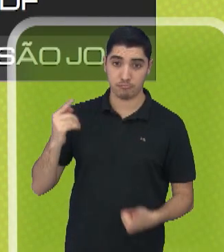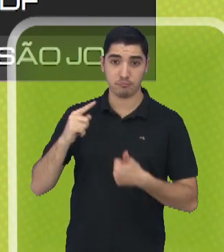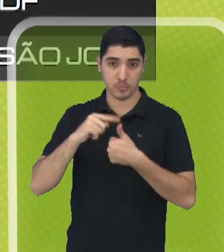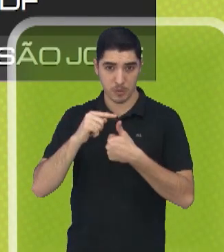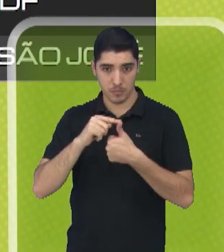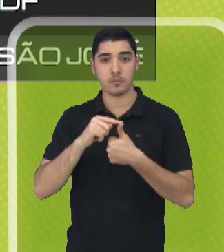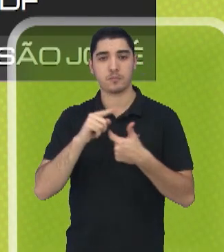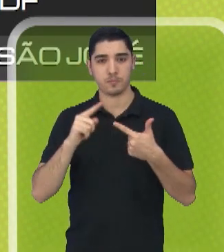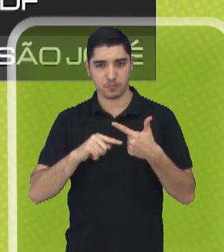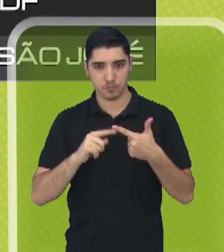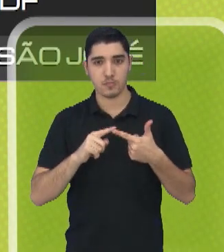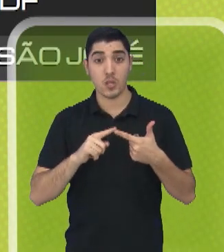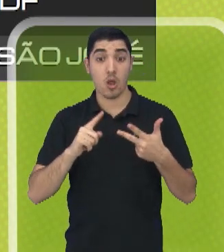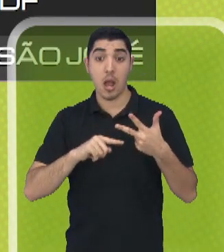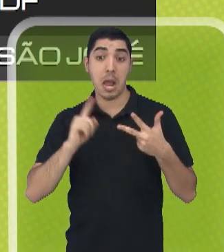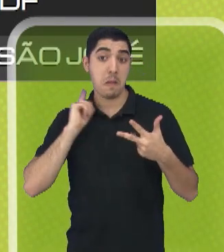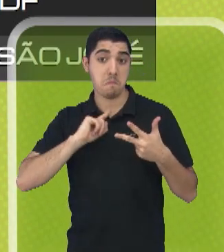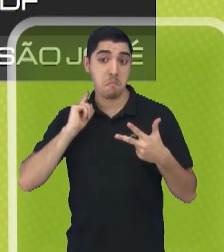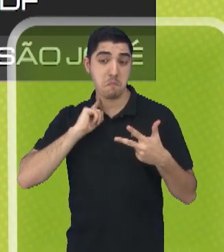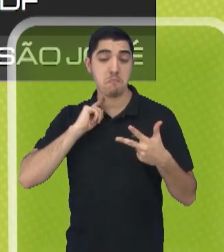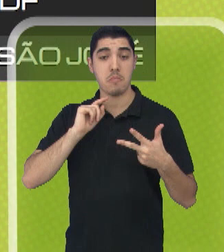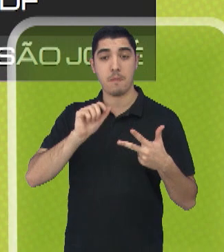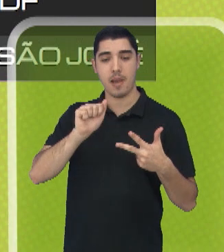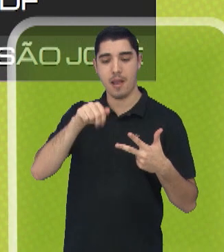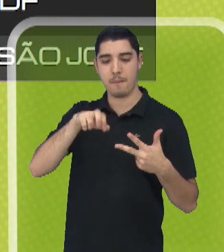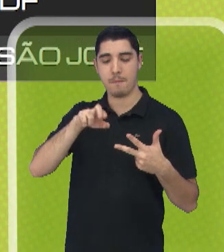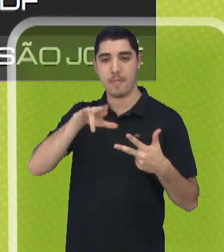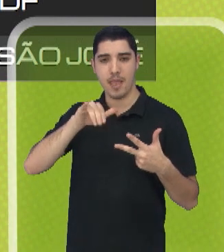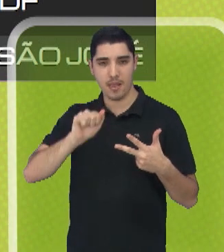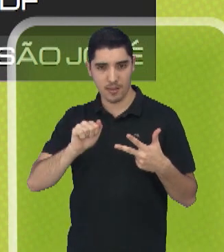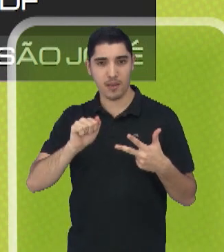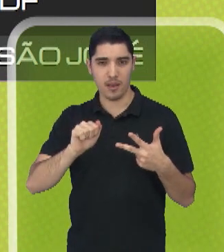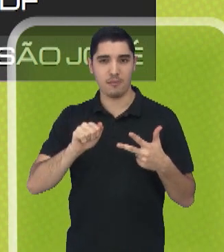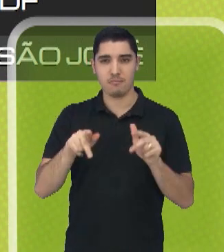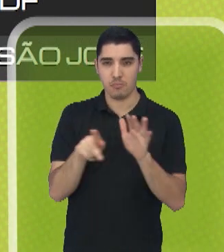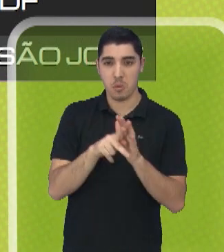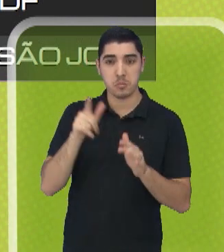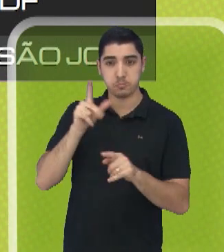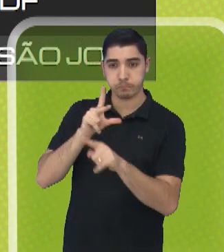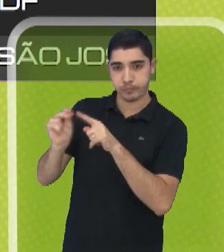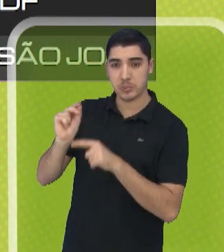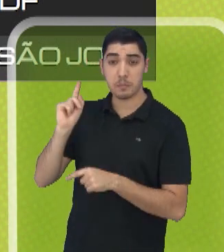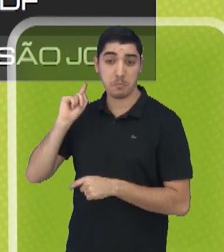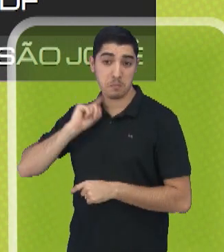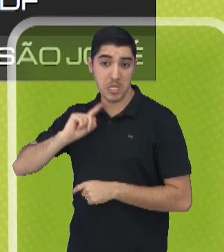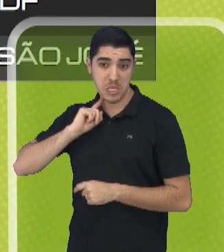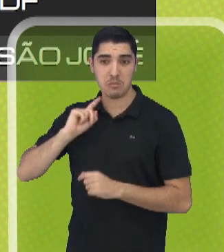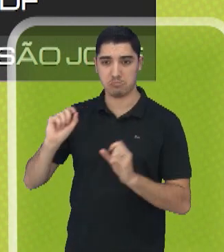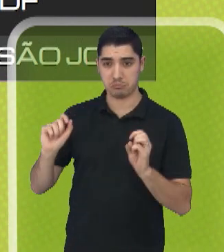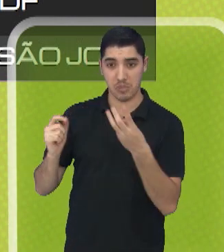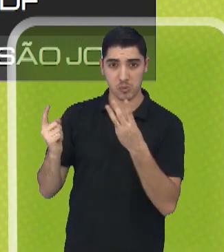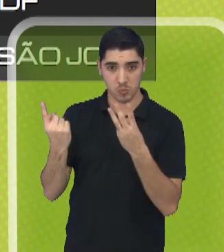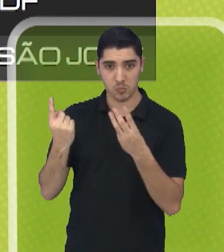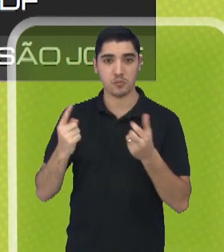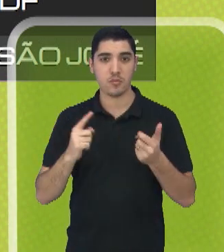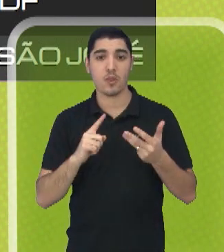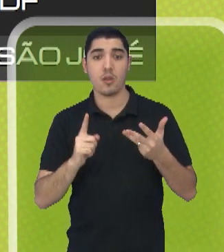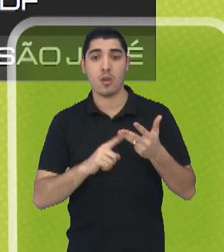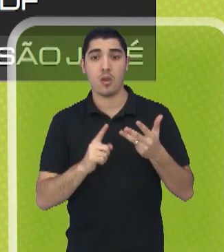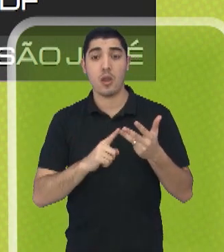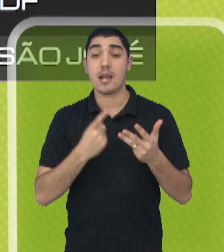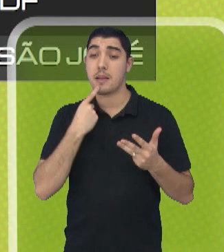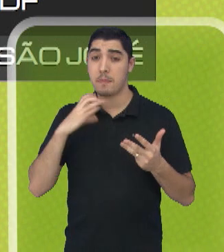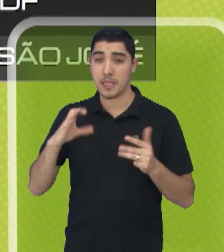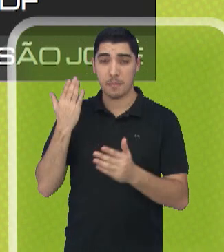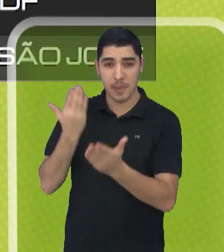Suzano 3-2, o América, olha o América, venceu o Minas 3-1, resultado surpreendente aí. Guarulhos 3-2 no Campinas, olha o Campinas perdendo de novo, hein?